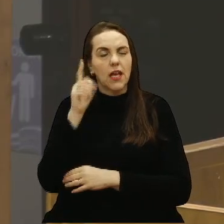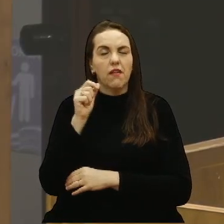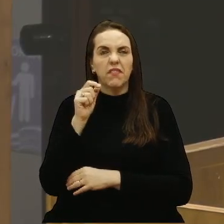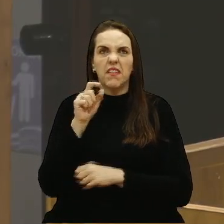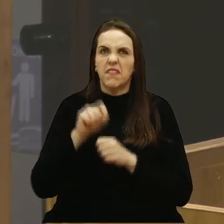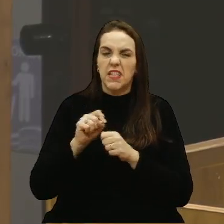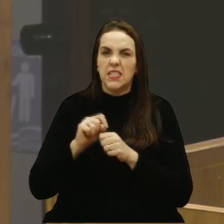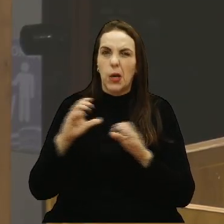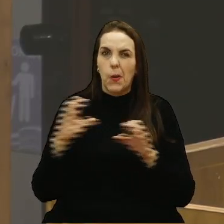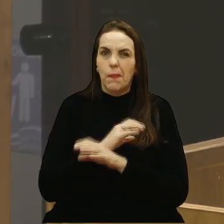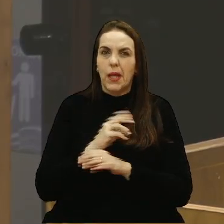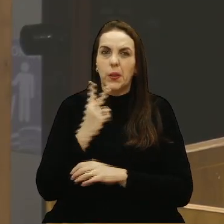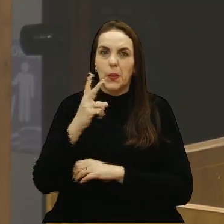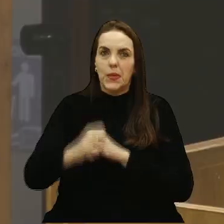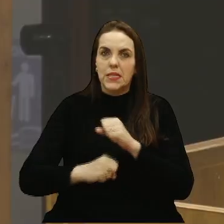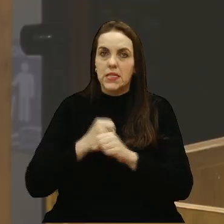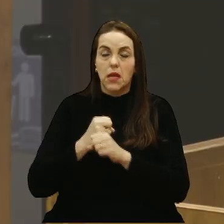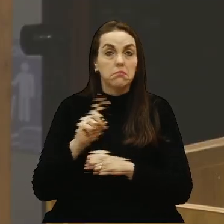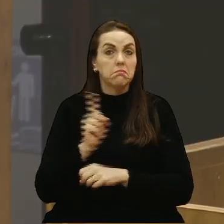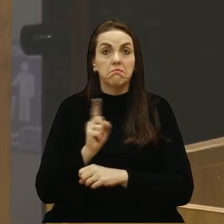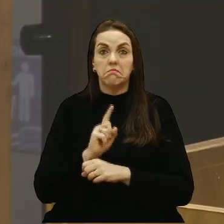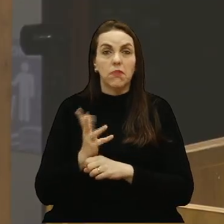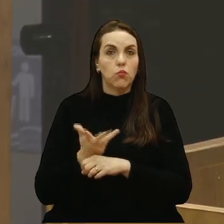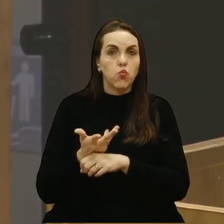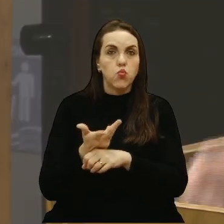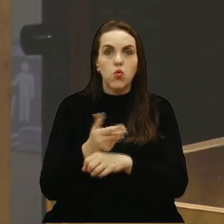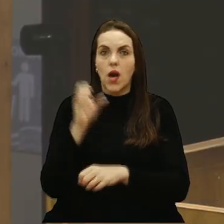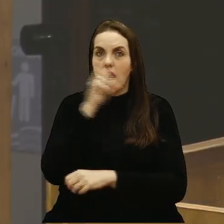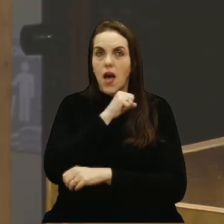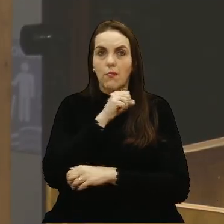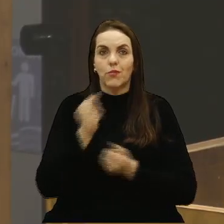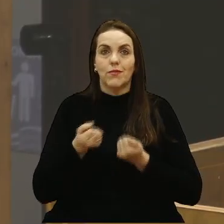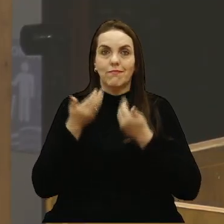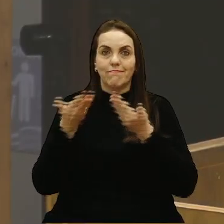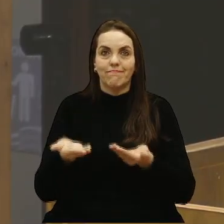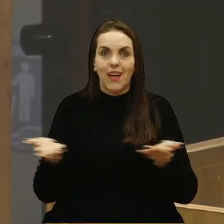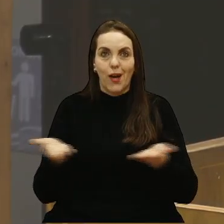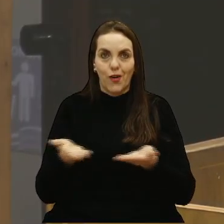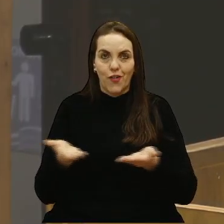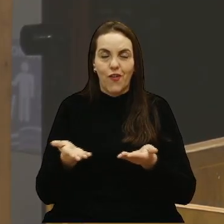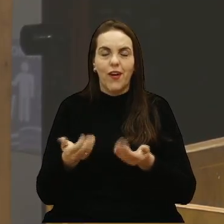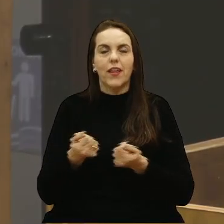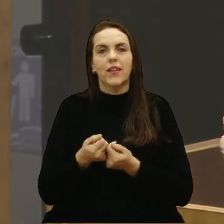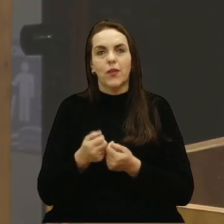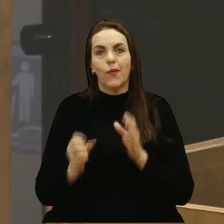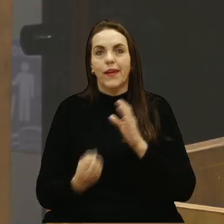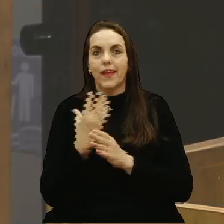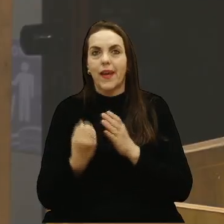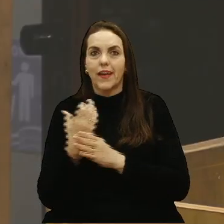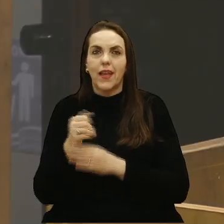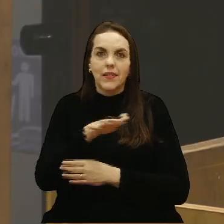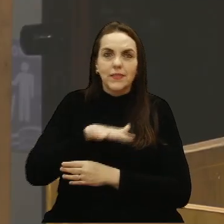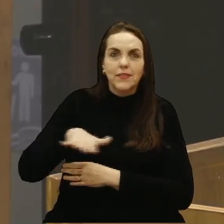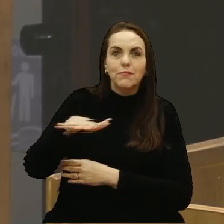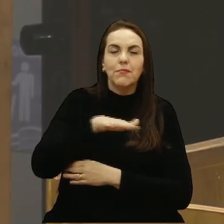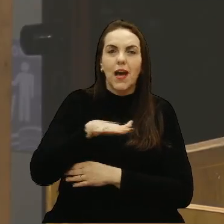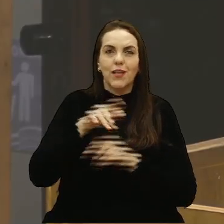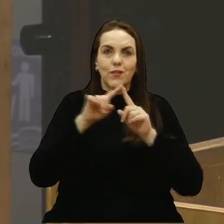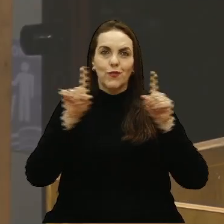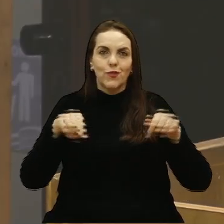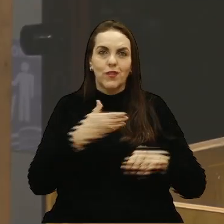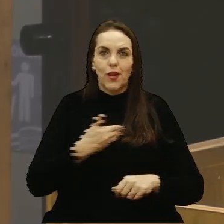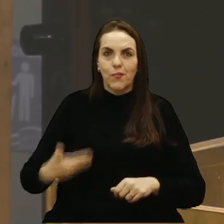2 anos ou mais, foi concluído rapidamente, foi entregue agora. E assim a gente vai criando espaço para que as pessoas, os servidores, tenham energia para trabalhar